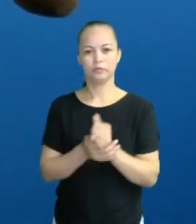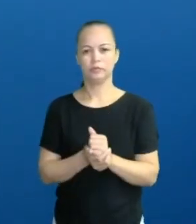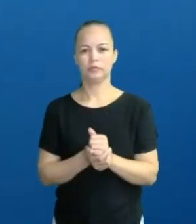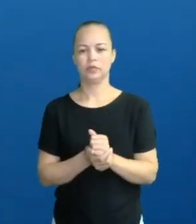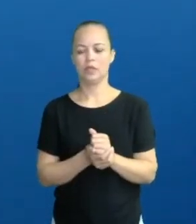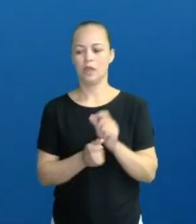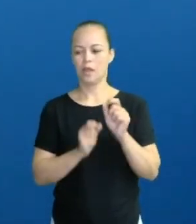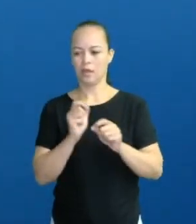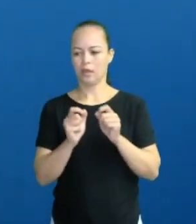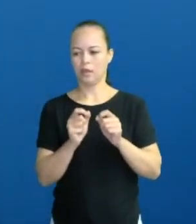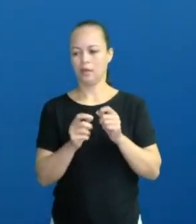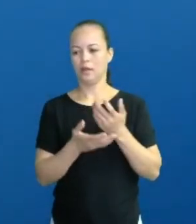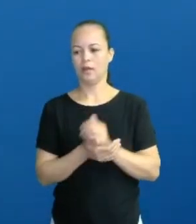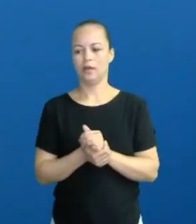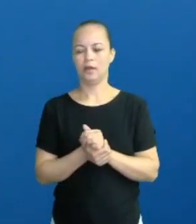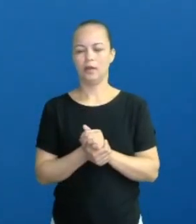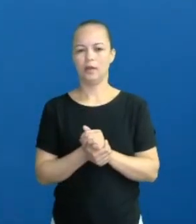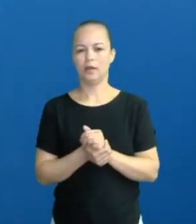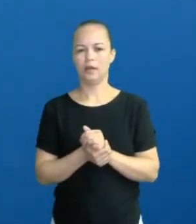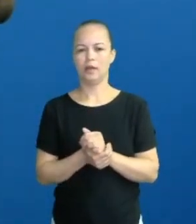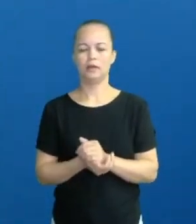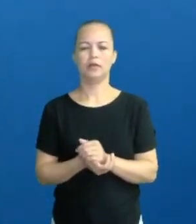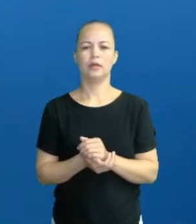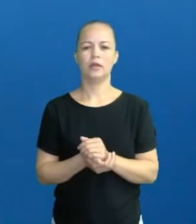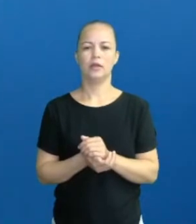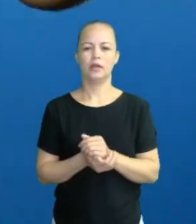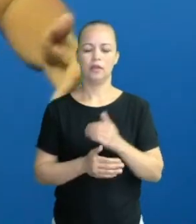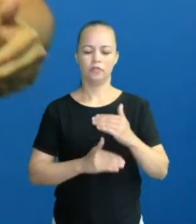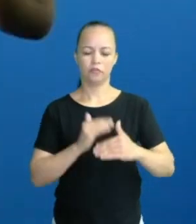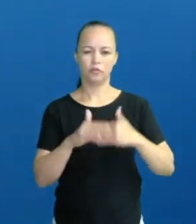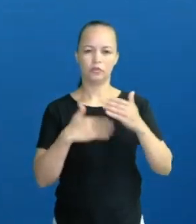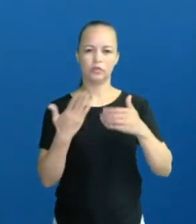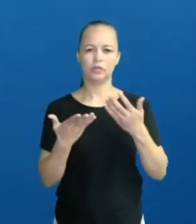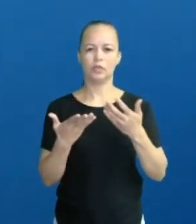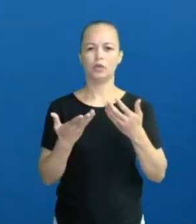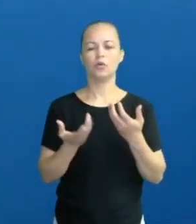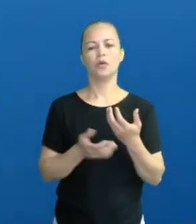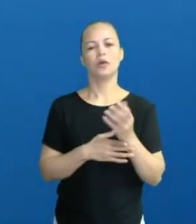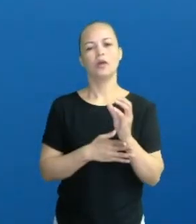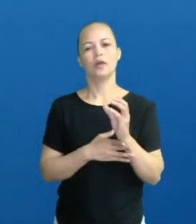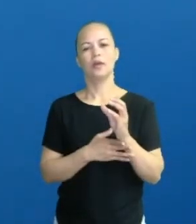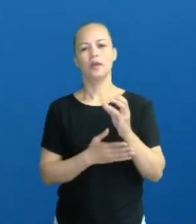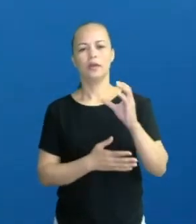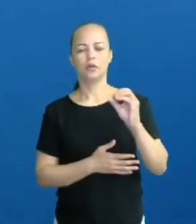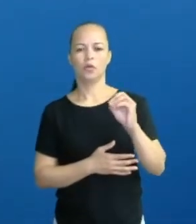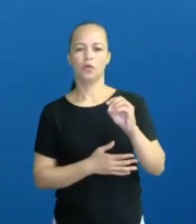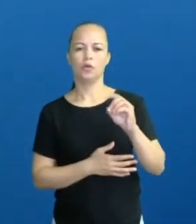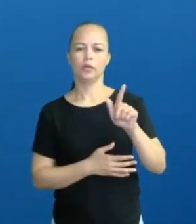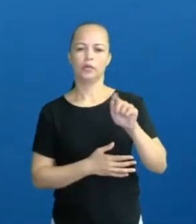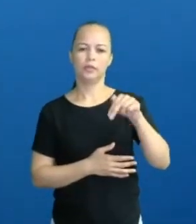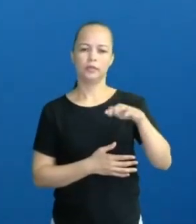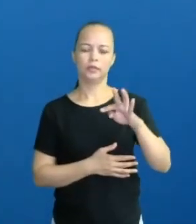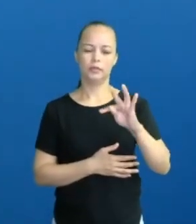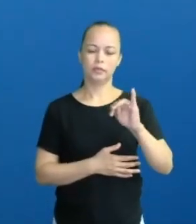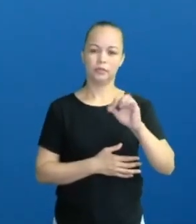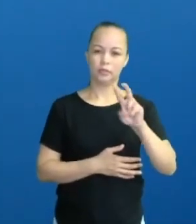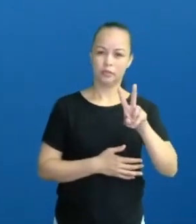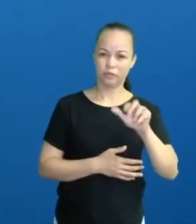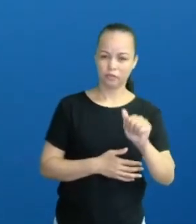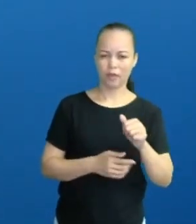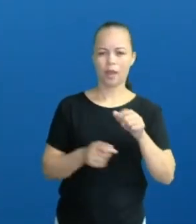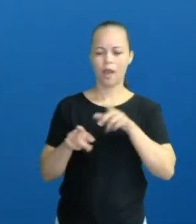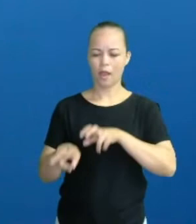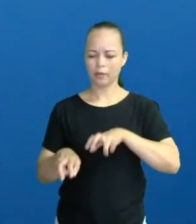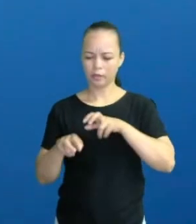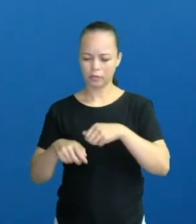Harari, ele diz que as revoluções, tanto cognitiva, tanto agrícola, mas principalmente as